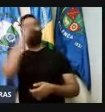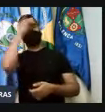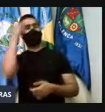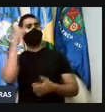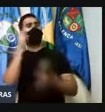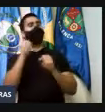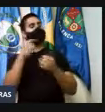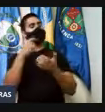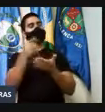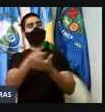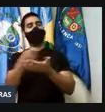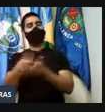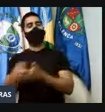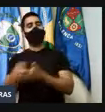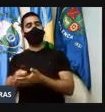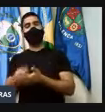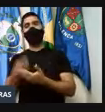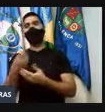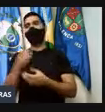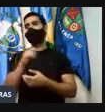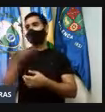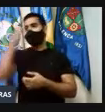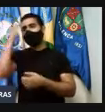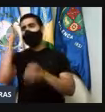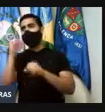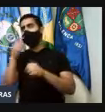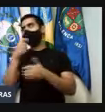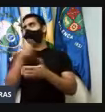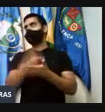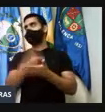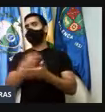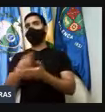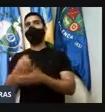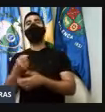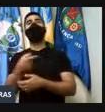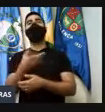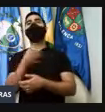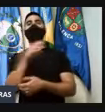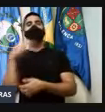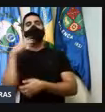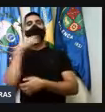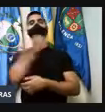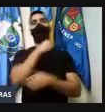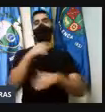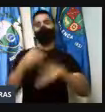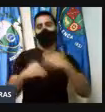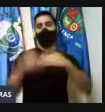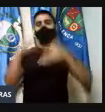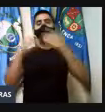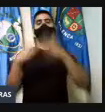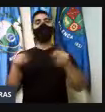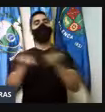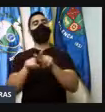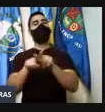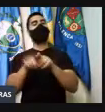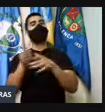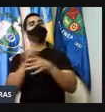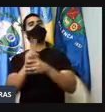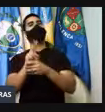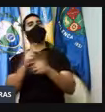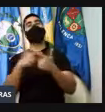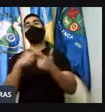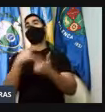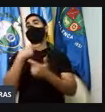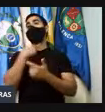aqui. A capacidade de pagamento é que vai definir a velocidade do investimento, porque não se